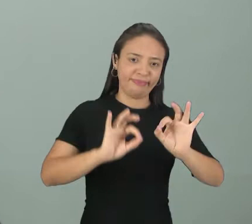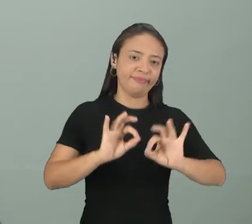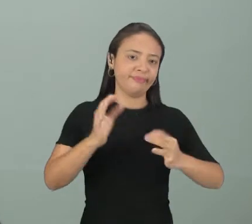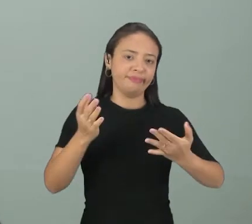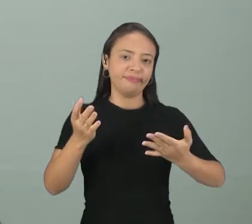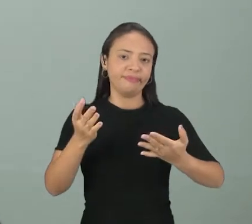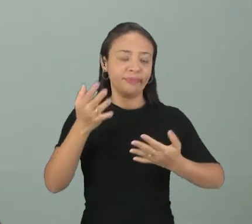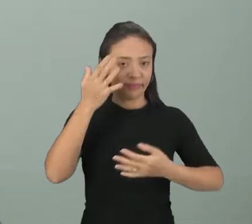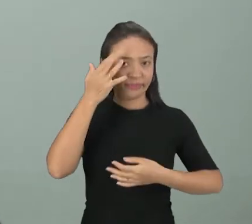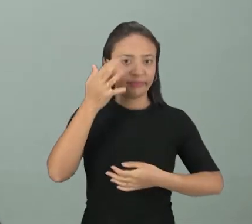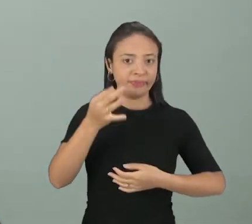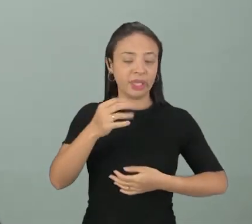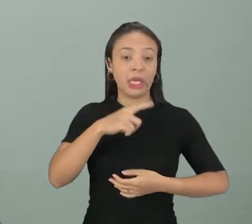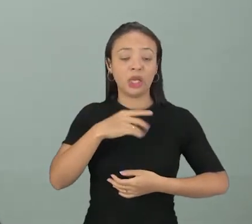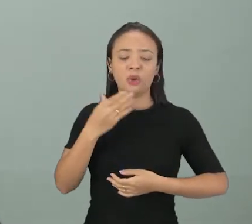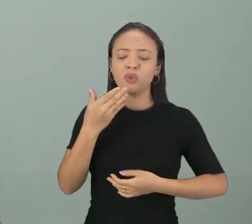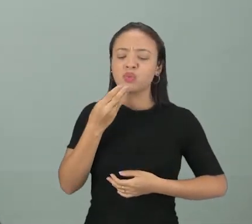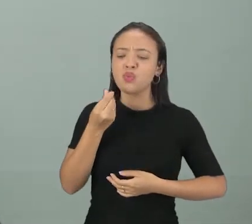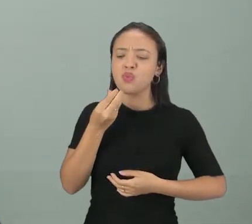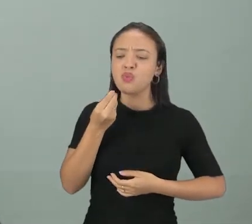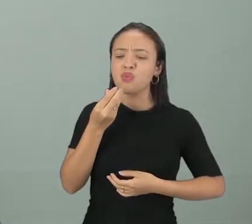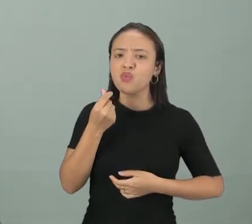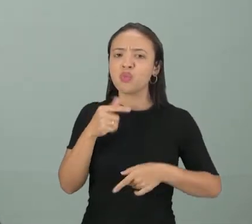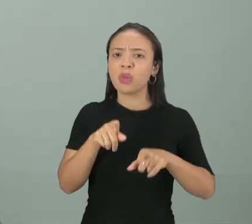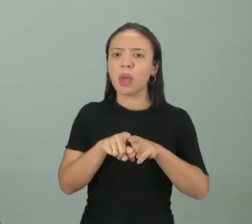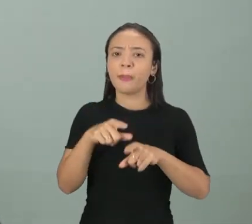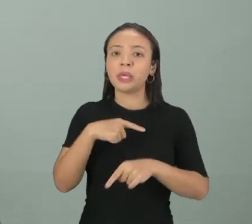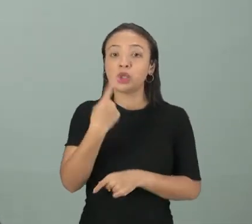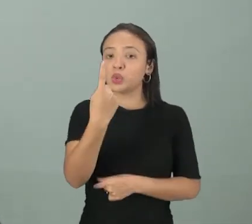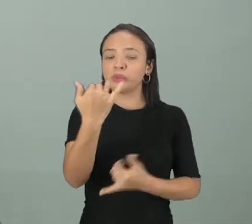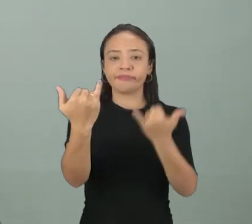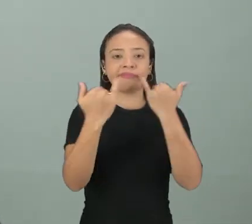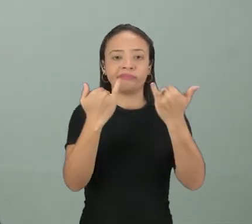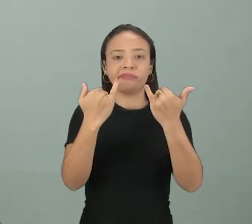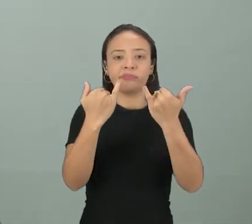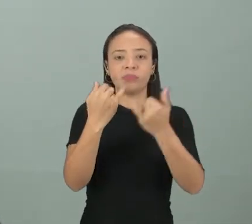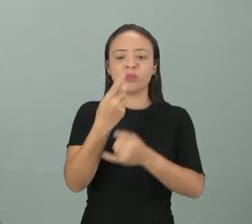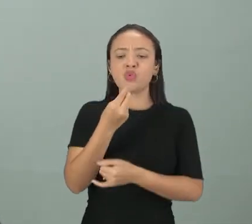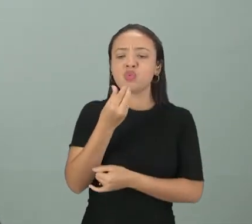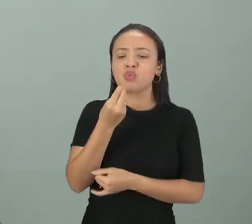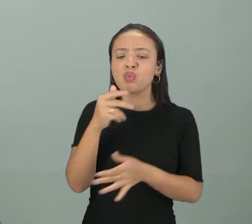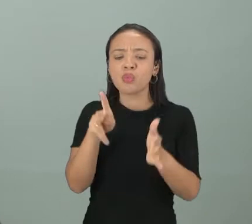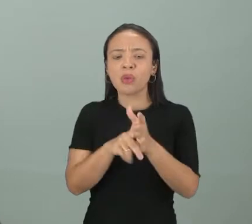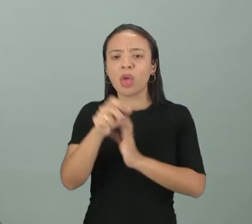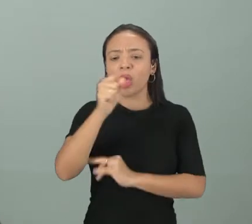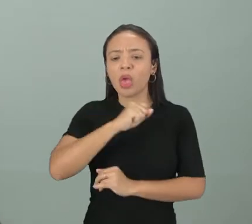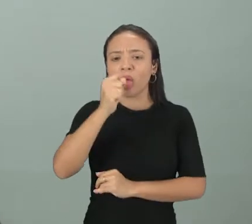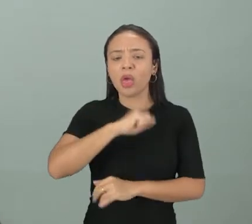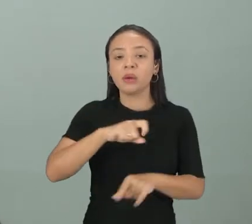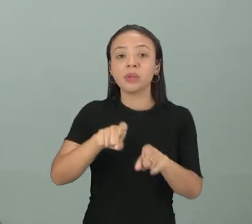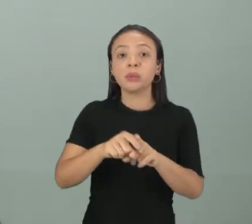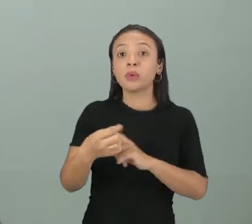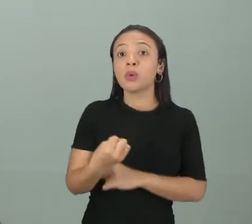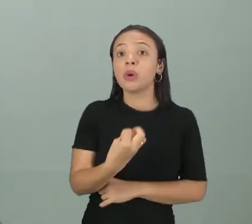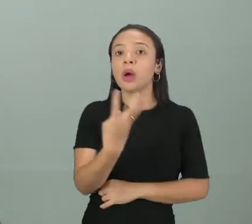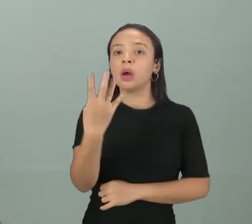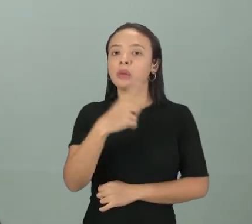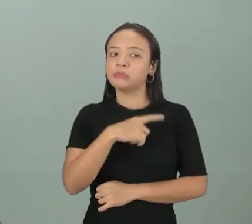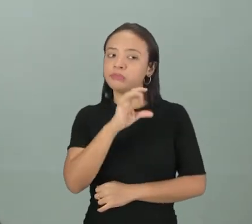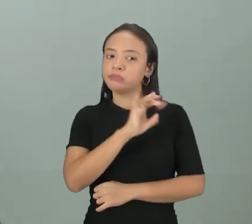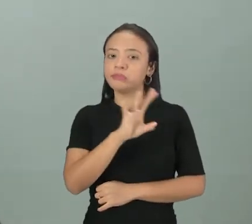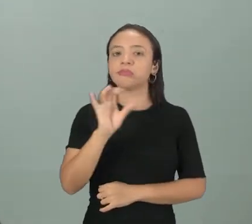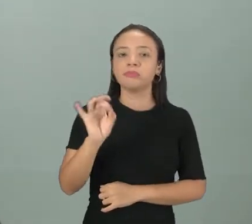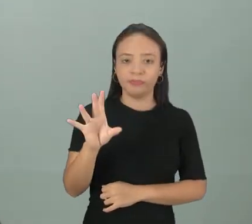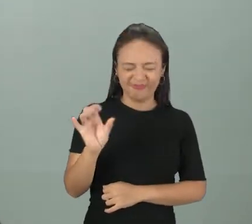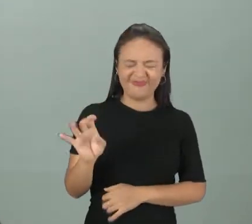organizado certo nós temos os sabores Nós só temos apenas uma informação os sabores de sorvete e as quantidades que temos para cada